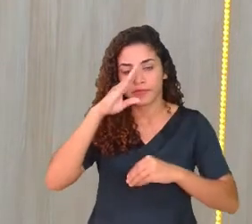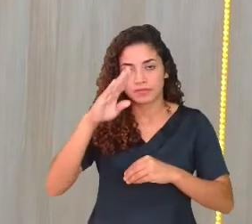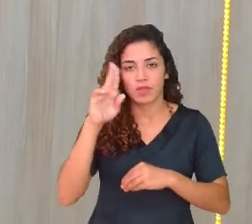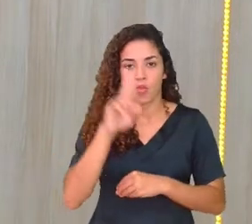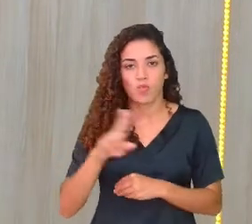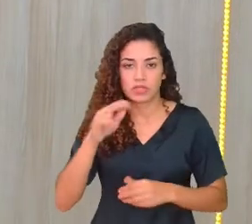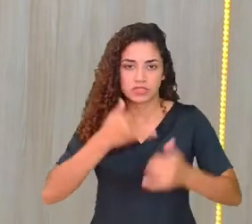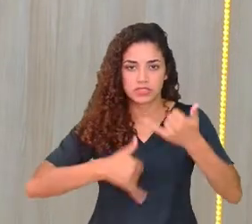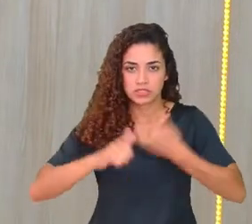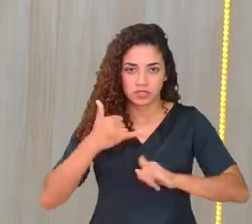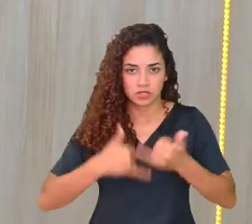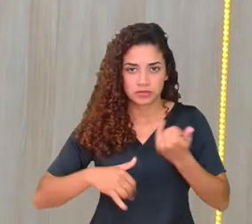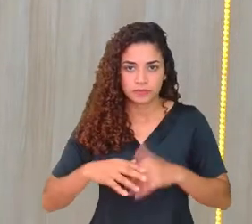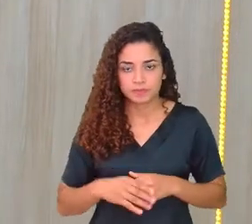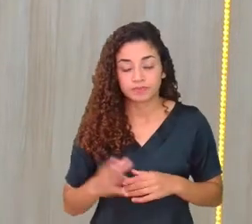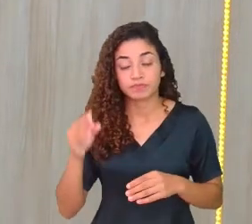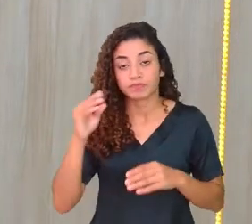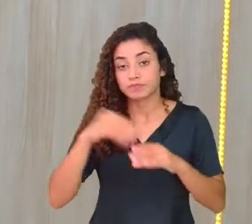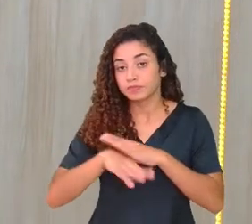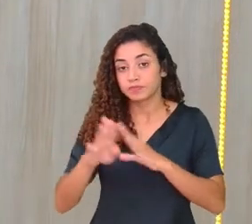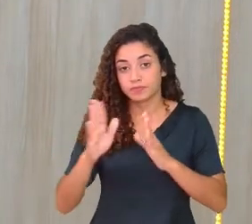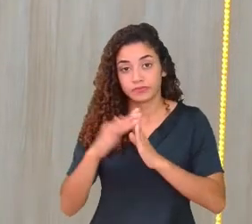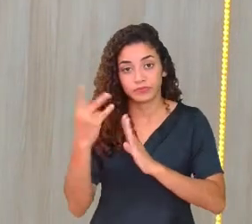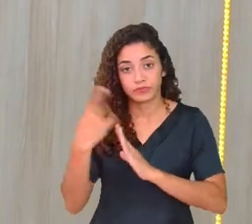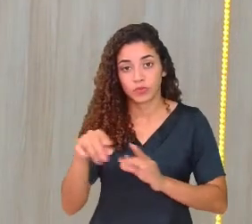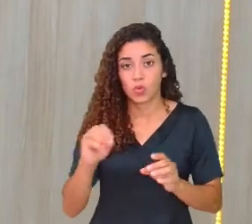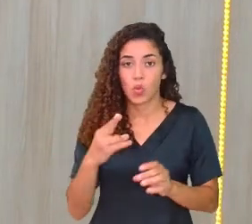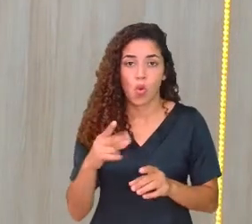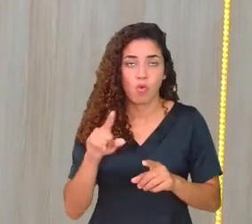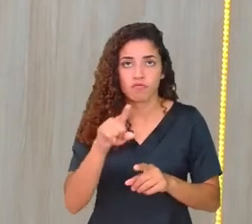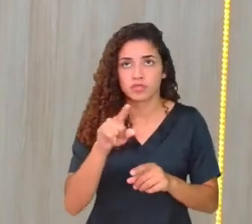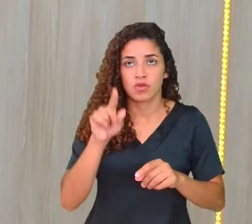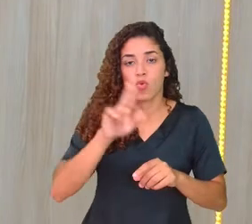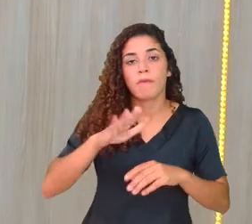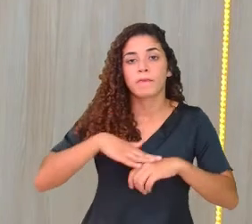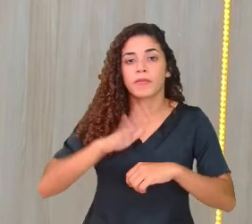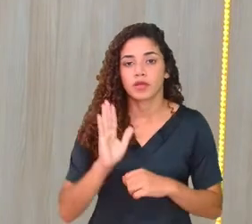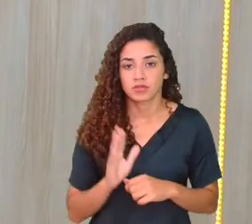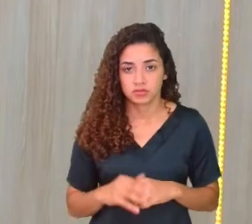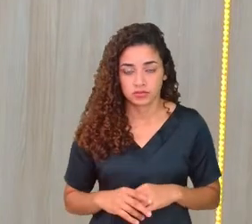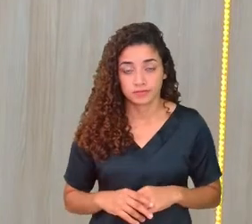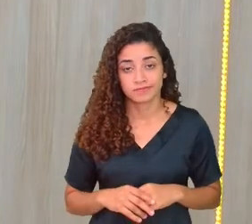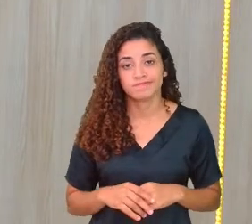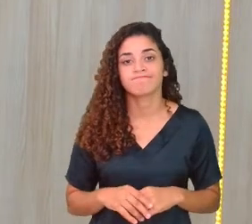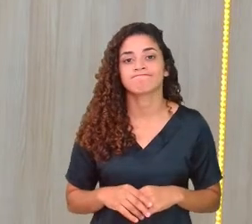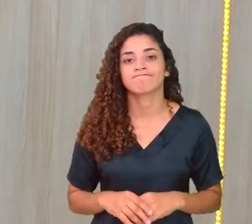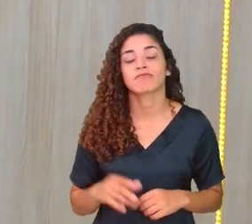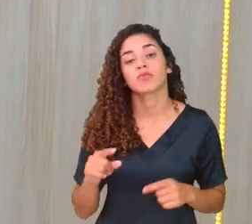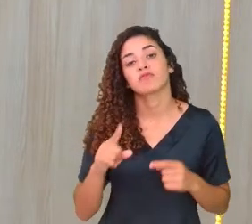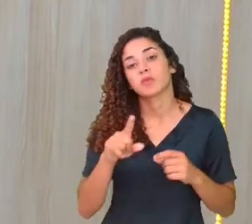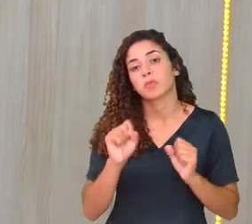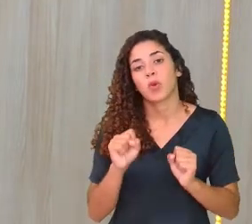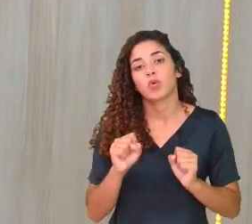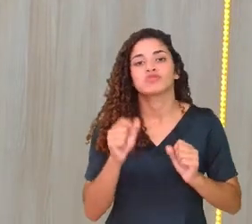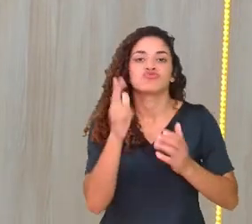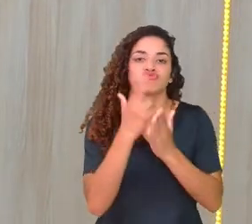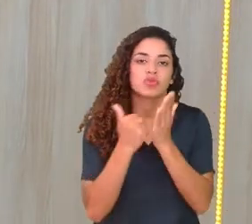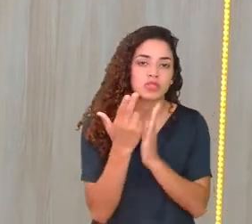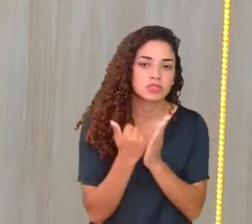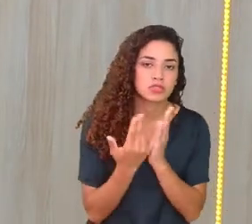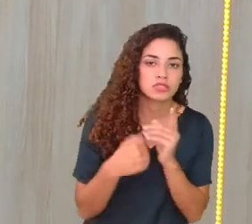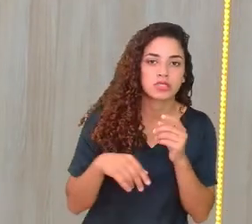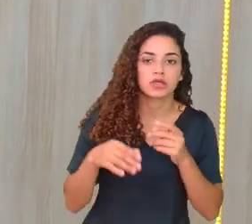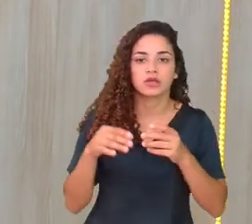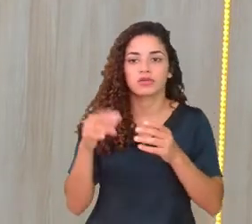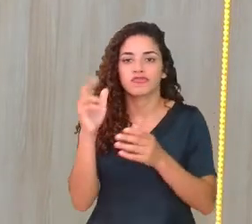da eletricidade na casa de vocês ou que vocês mais utilizam, tá certo? E podem colocar desenhos, podem